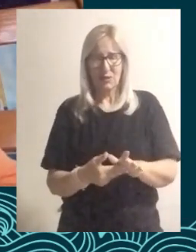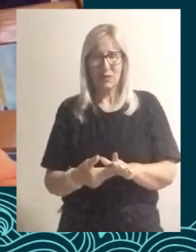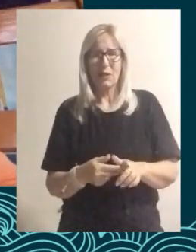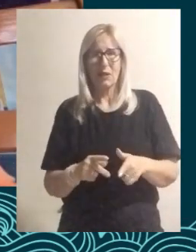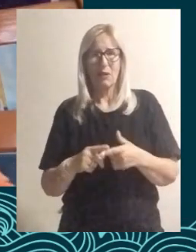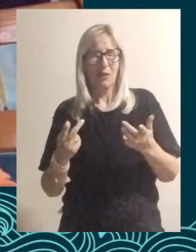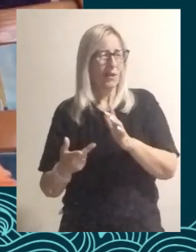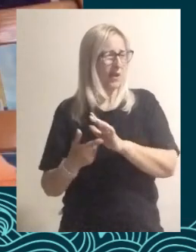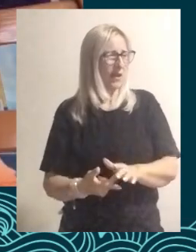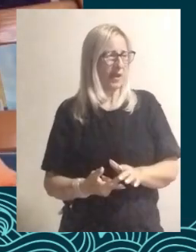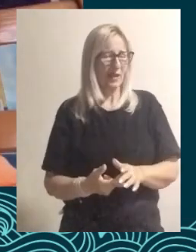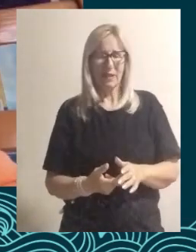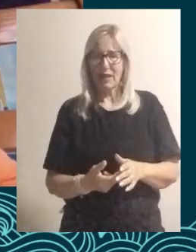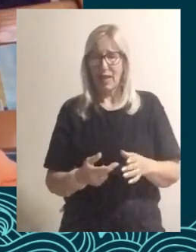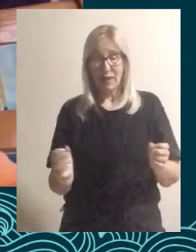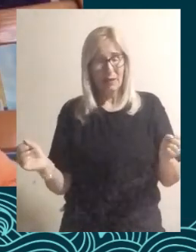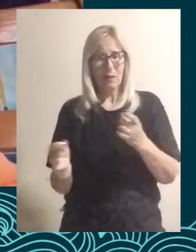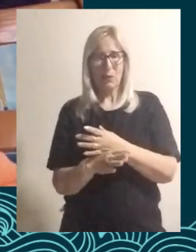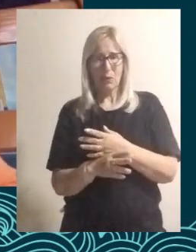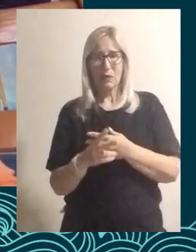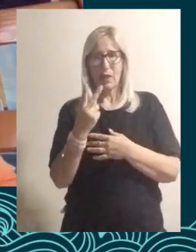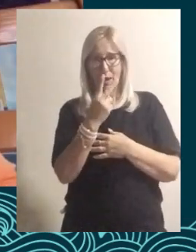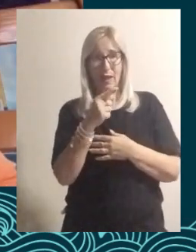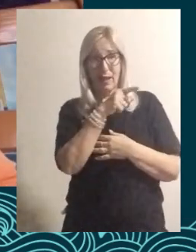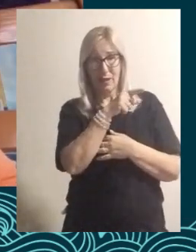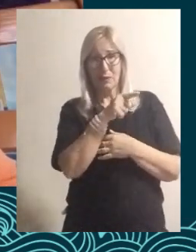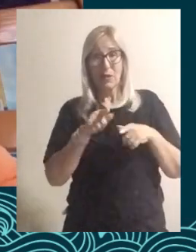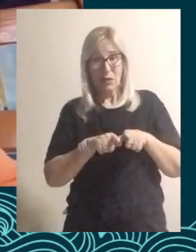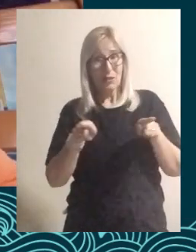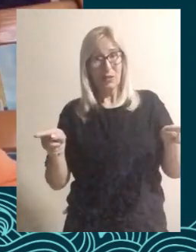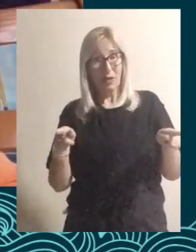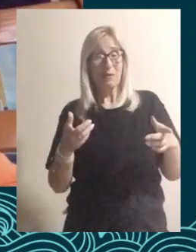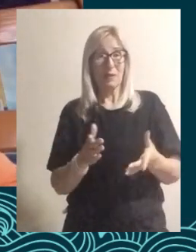bom, nós somos duas, demos muito trabalho para minha mãe, coitada, não tinha como ela estar pronta para isso.